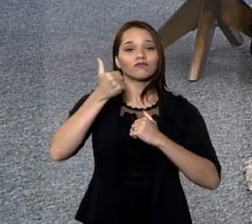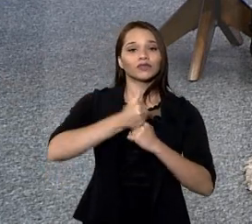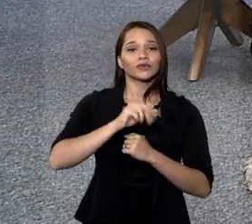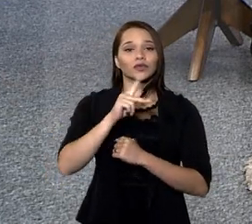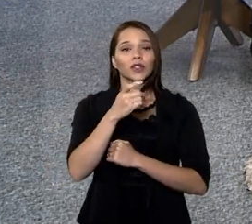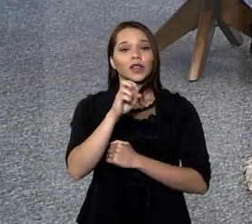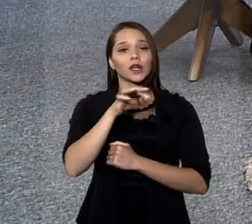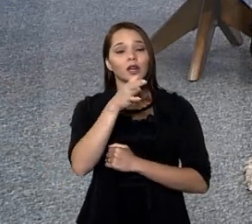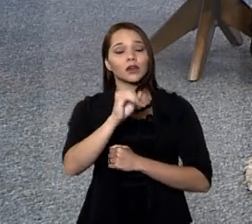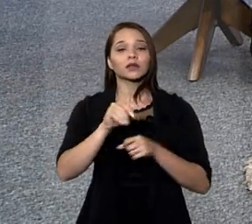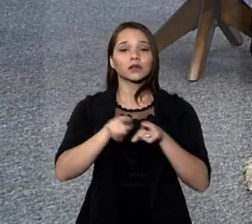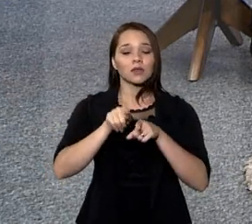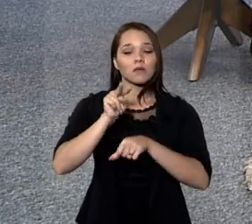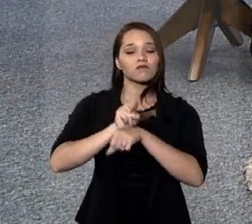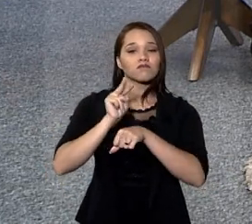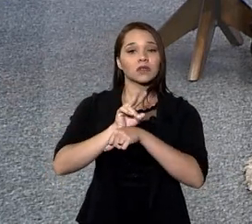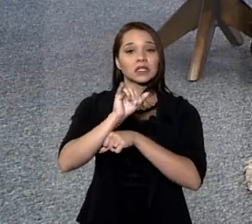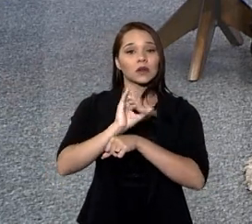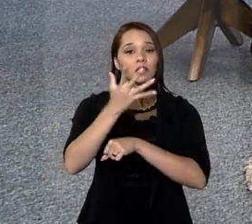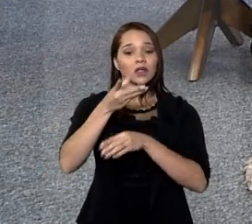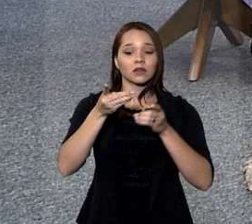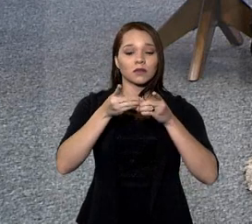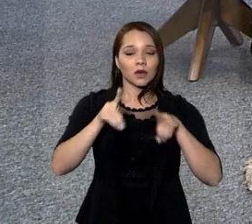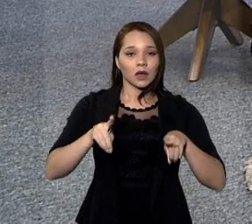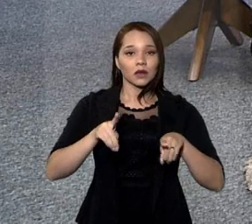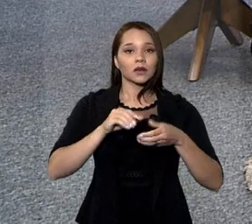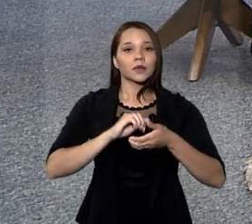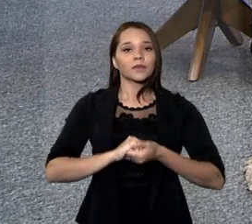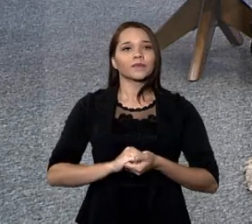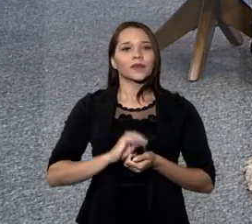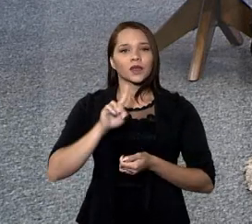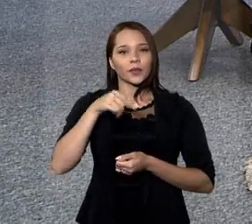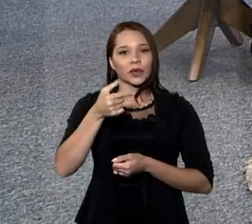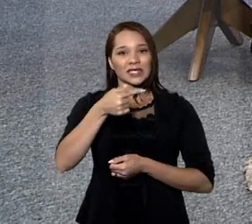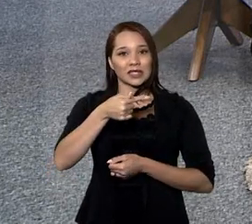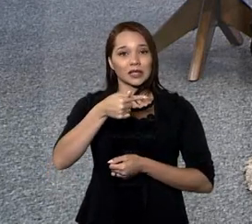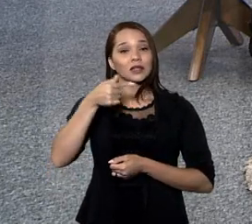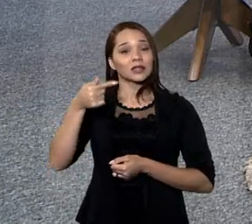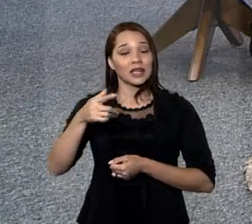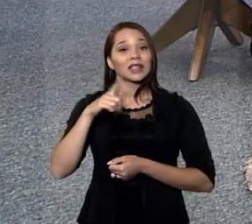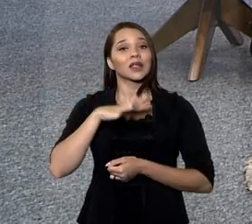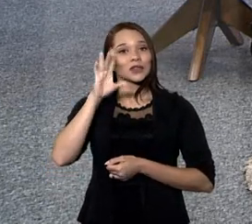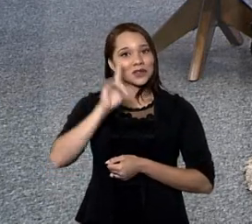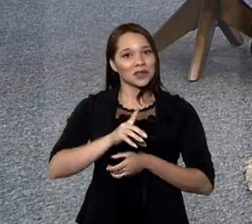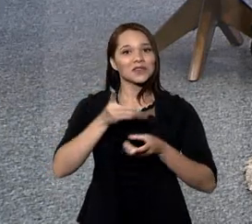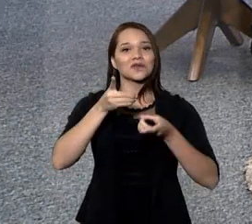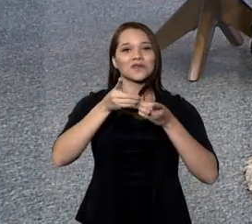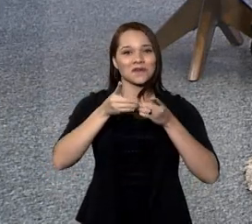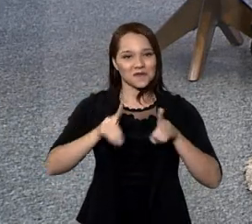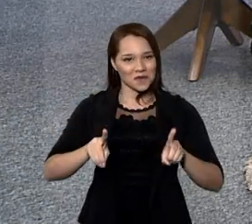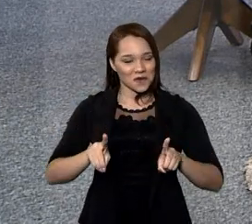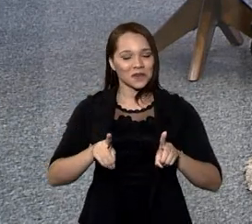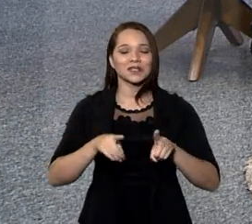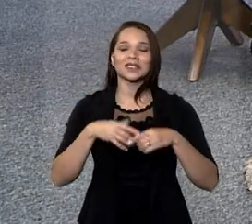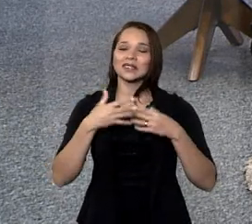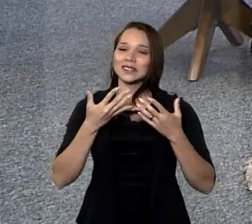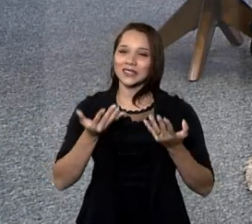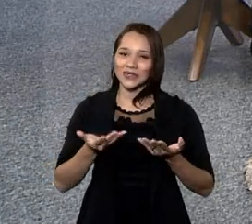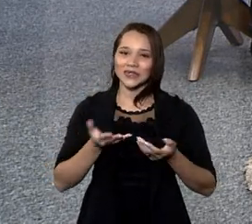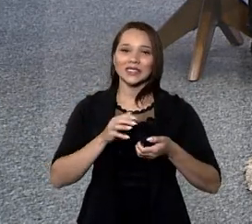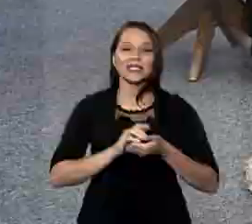guarda no caso de separação em 77 é o divórcio né